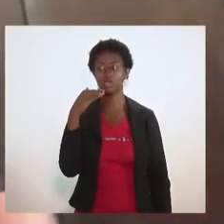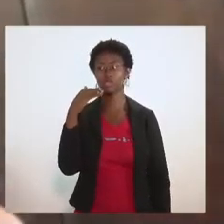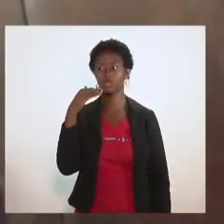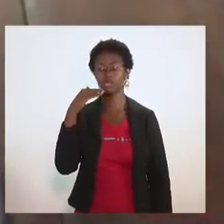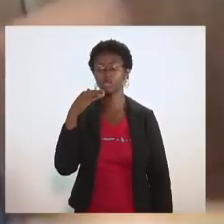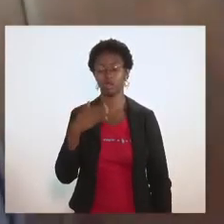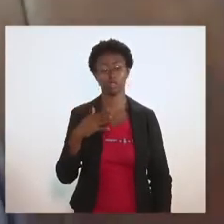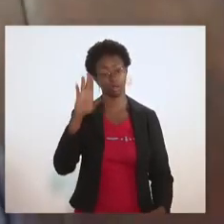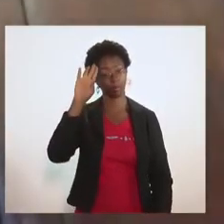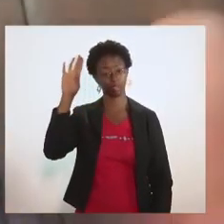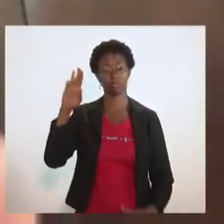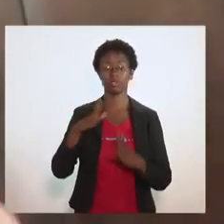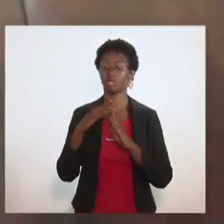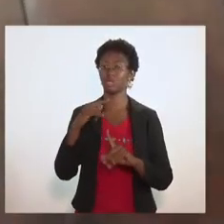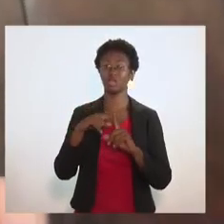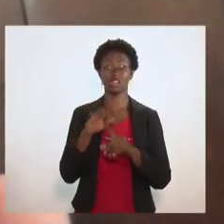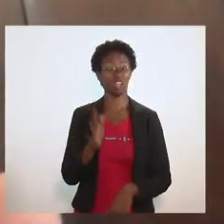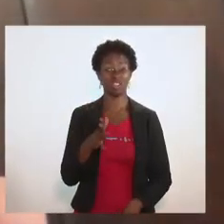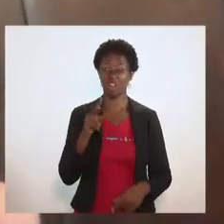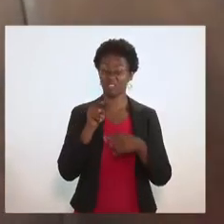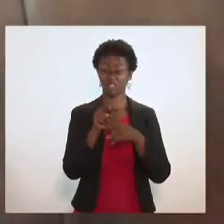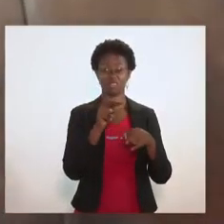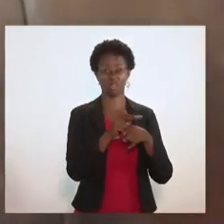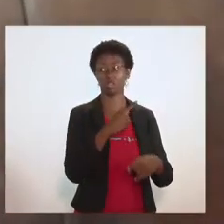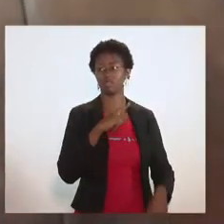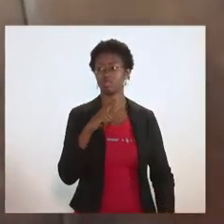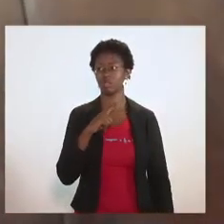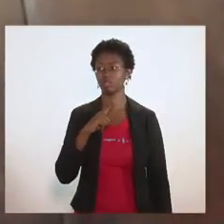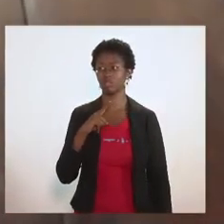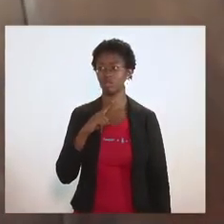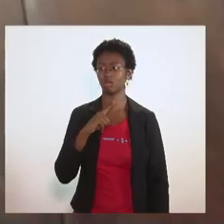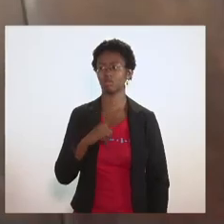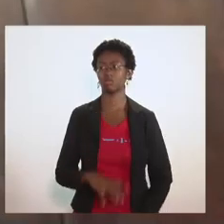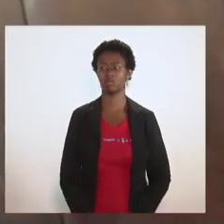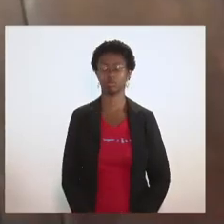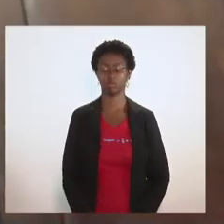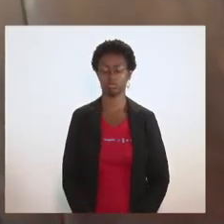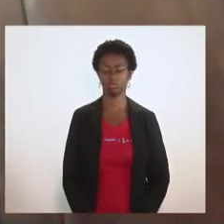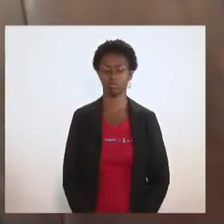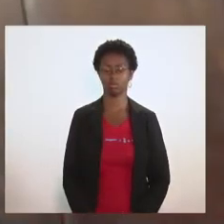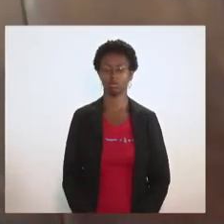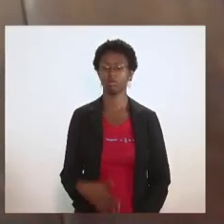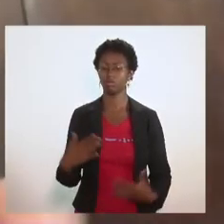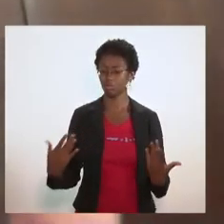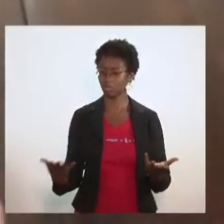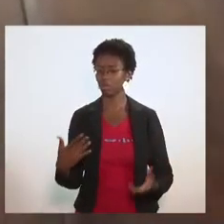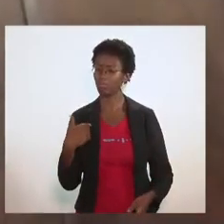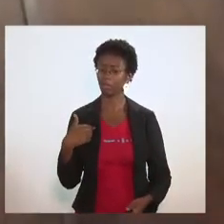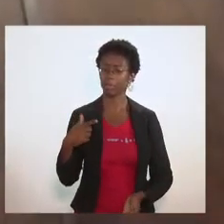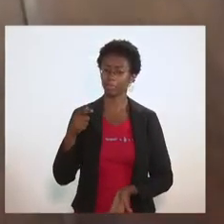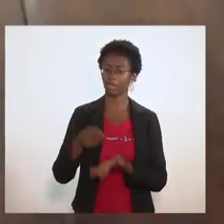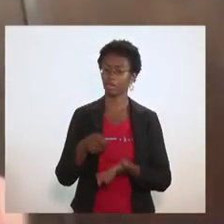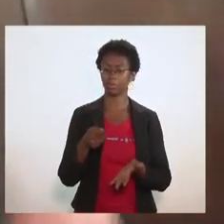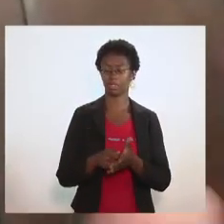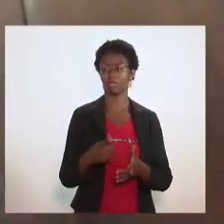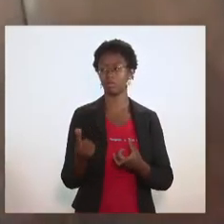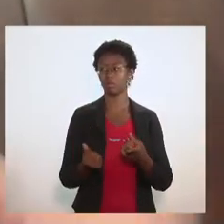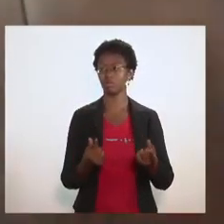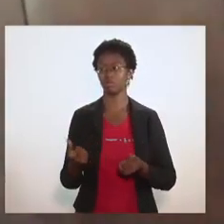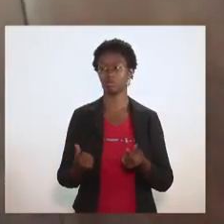O intuito aqui são grandes casas de festa, mas só que tem um adendozinho aqui que vai acabar prejudicando